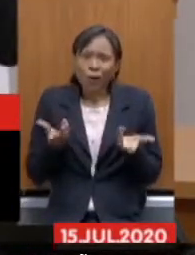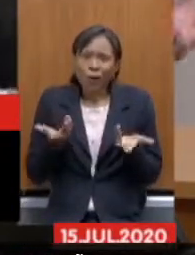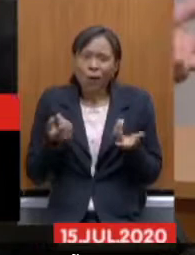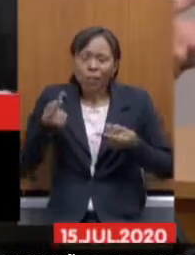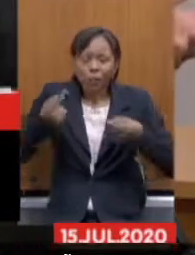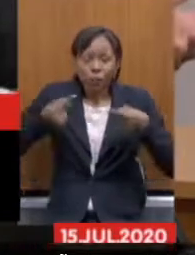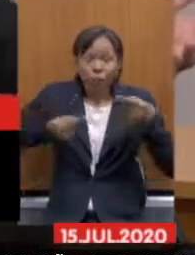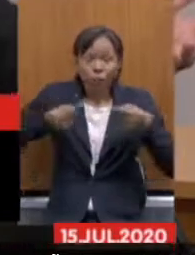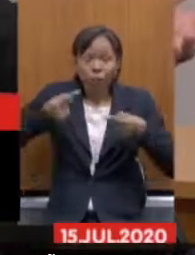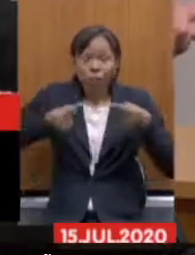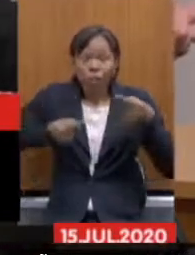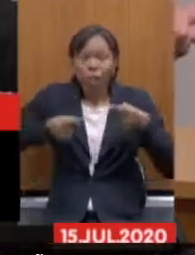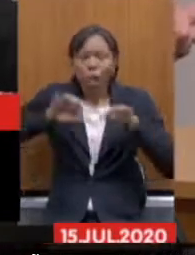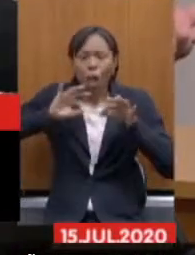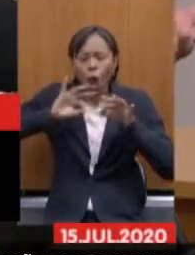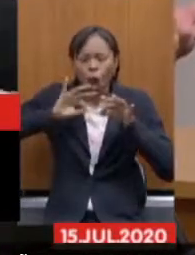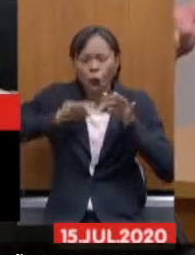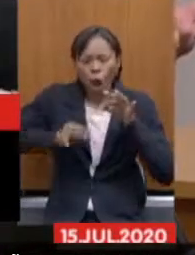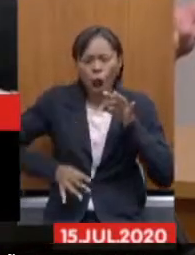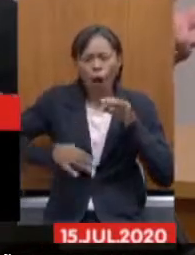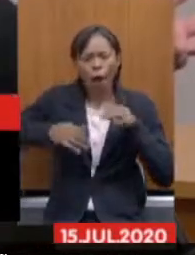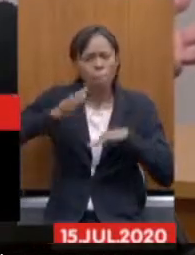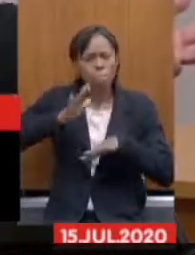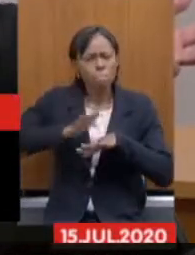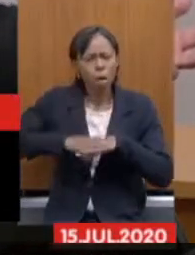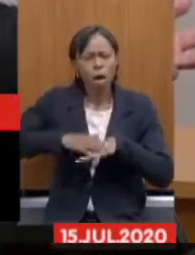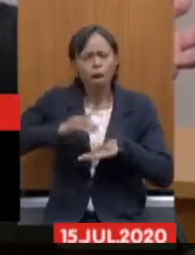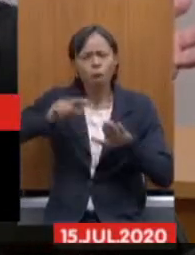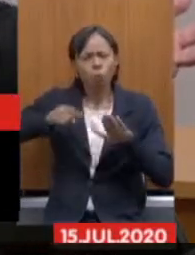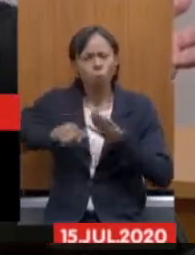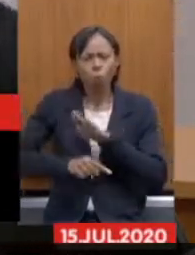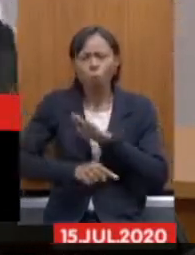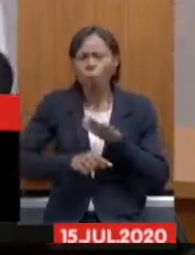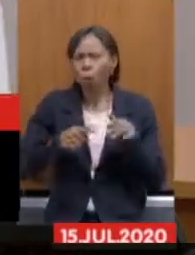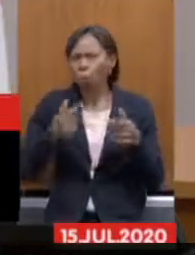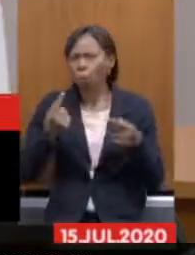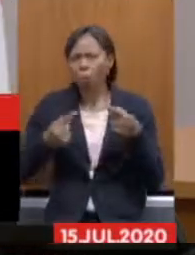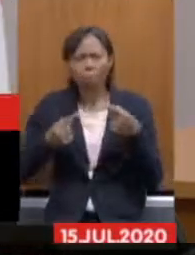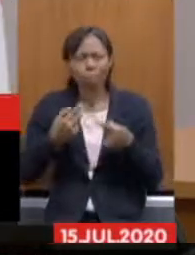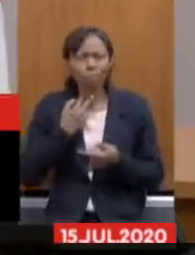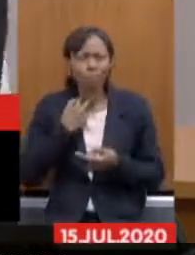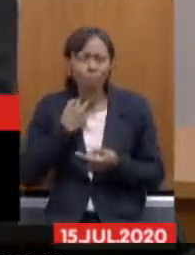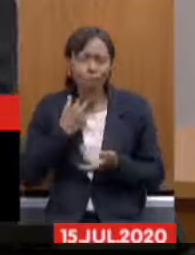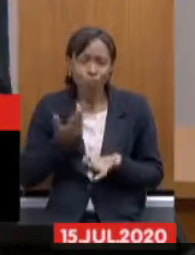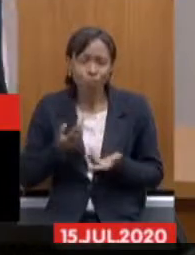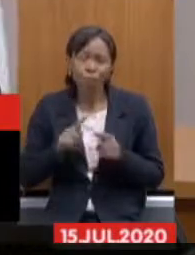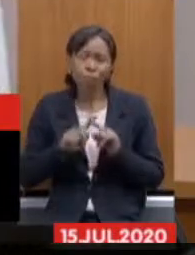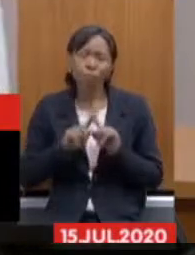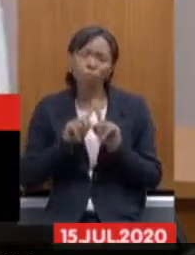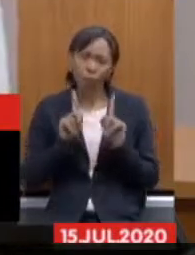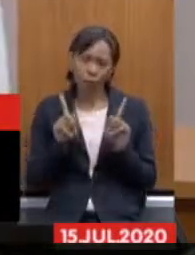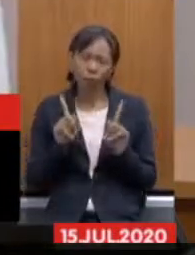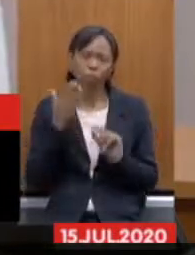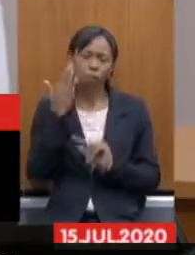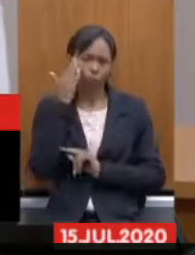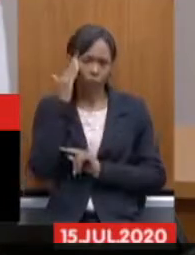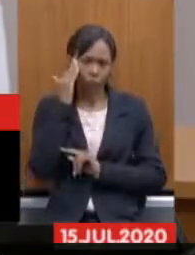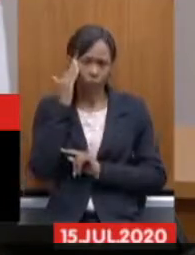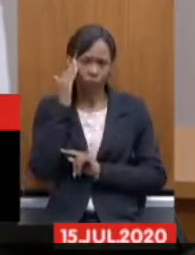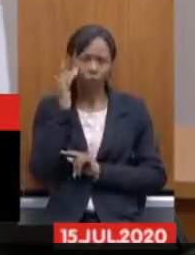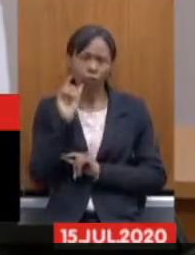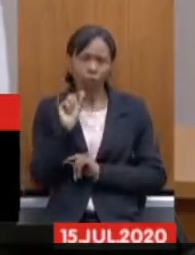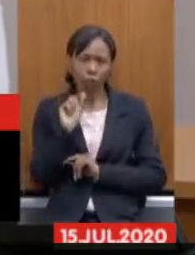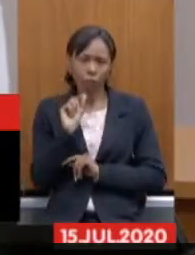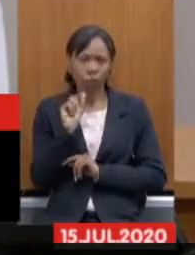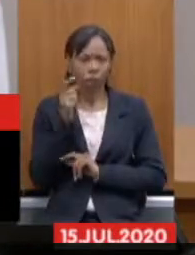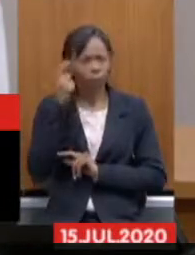fazer uma discussão exaustiva sobre esses temas sobre esse tempo né mas nós entendemos dentro daquilo que